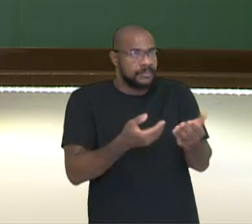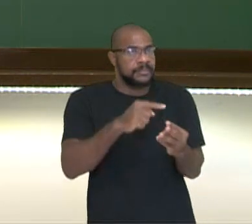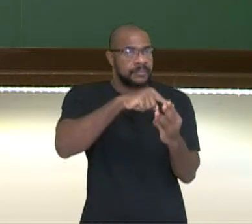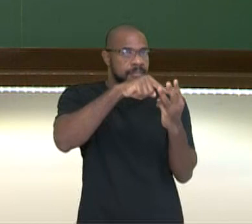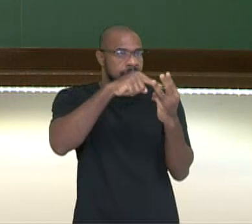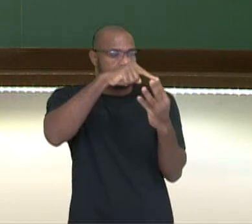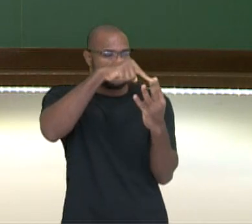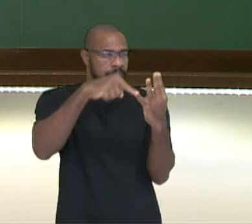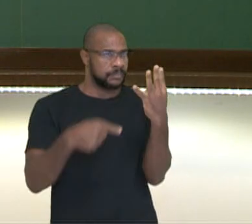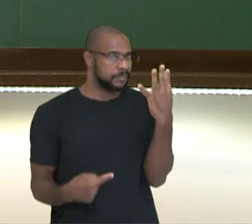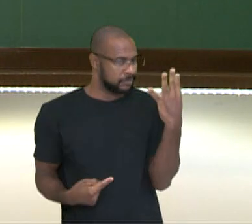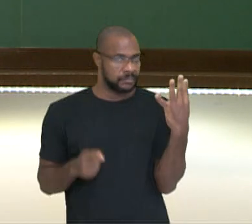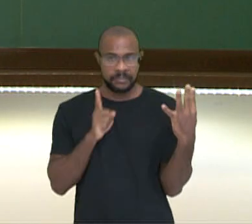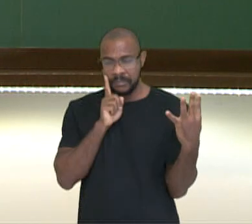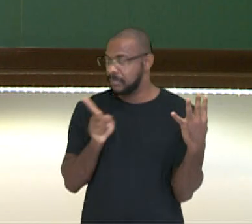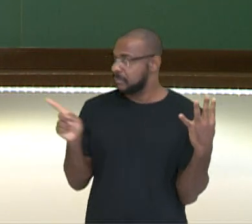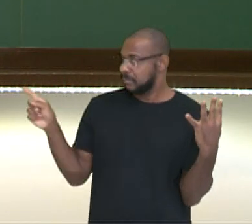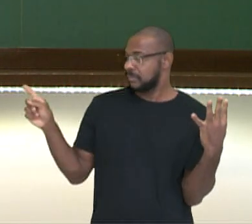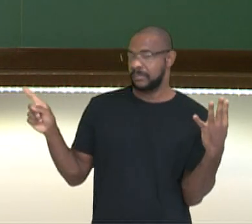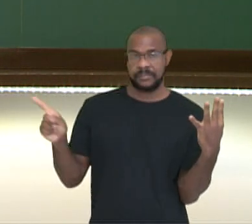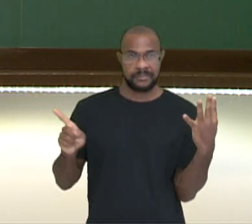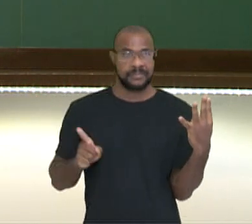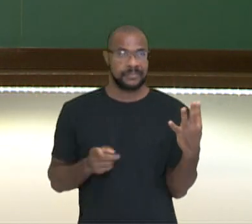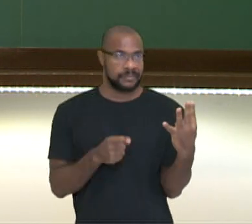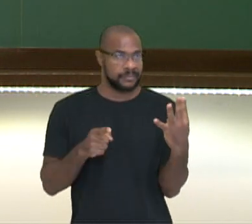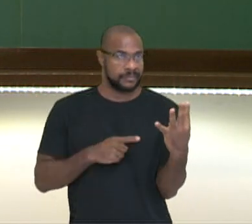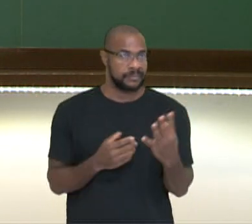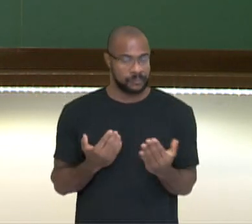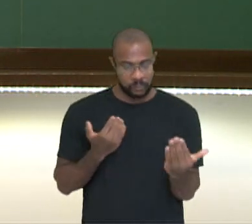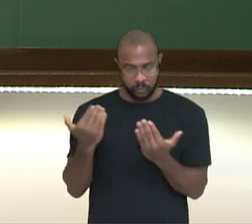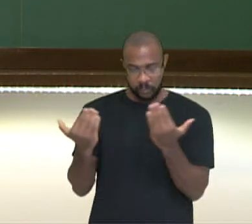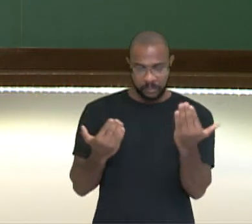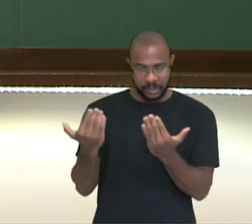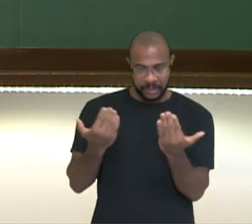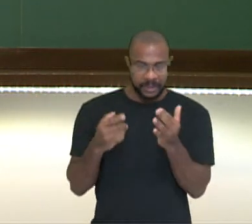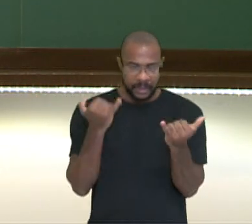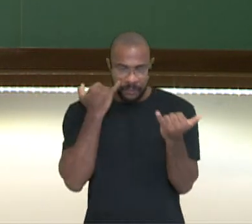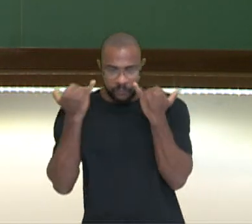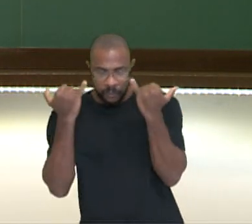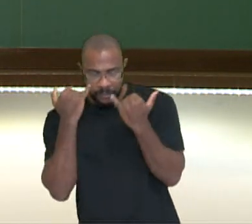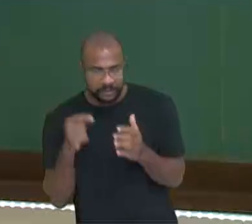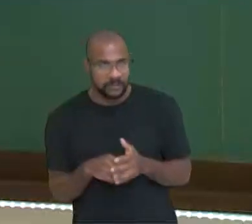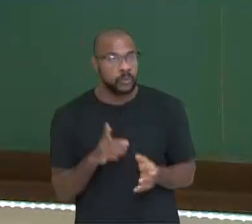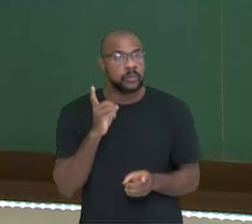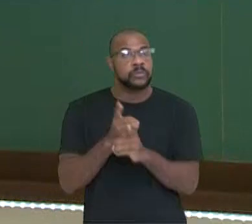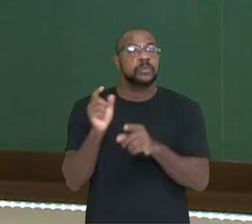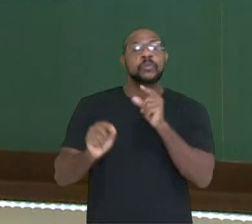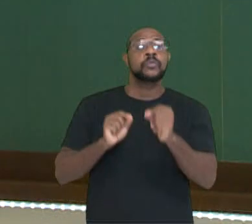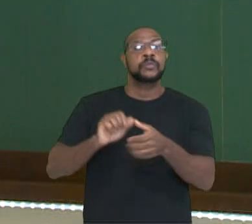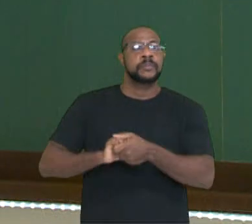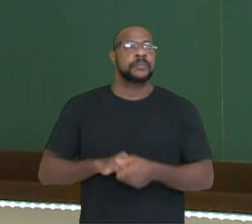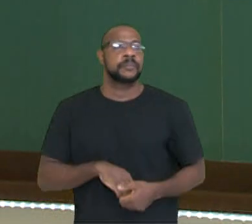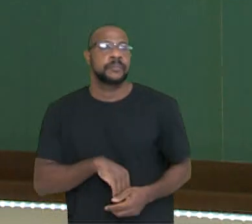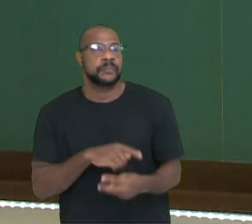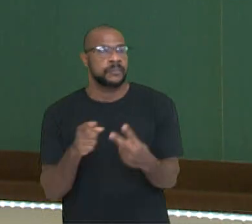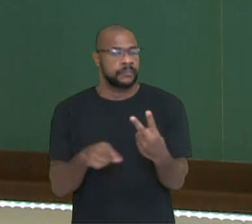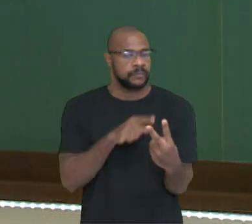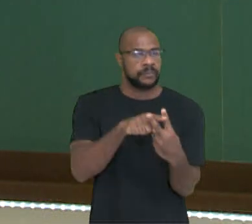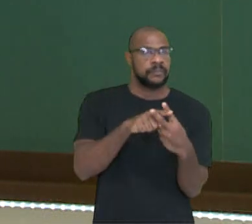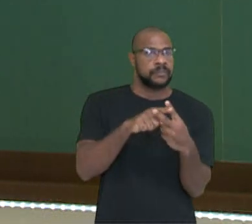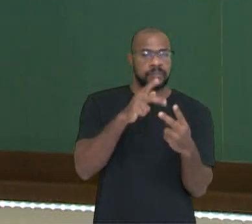Zika, que gestavam gêmeos, e foram comparar os dados. Olha só o que eles descobriram. Então, primeiro, eles pegaram os